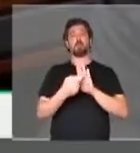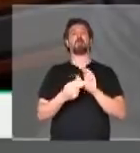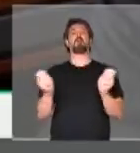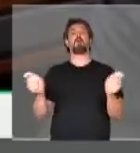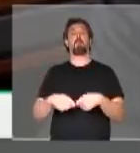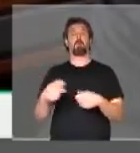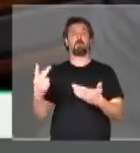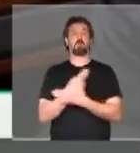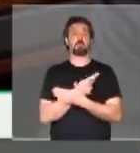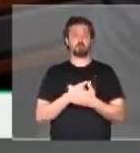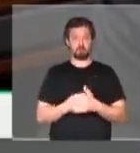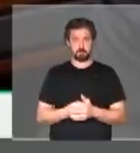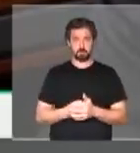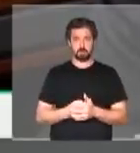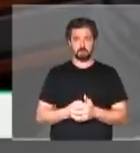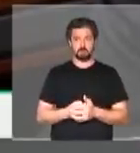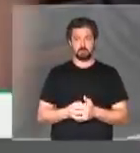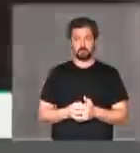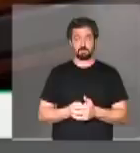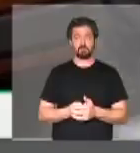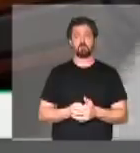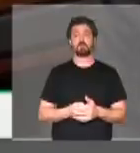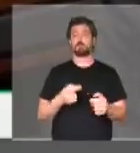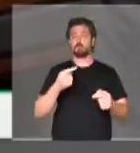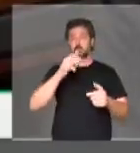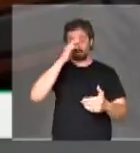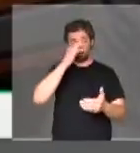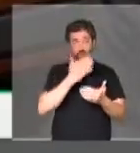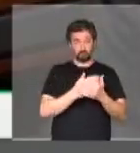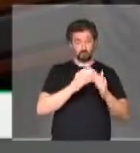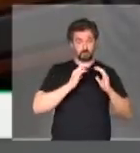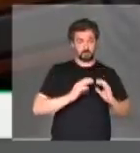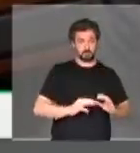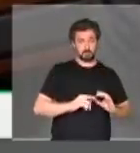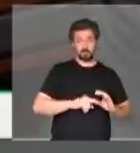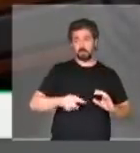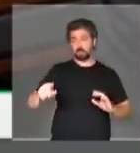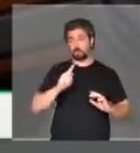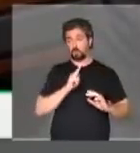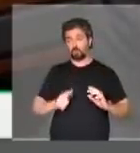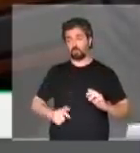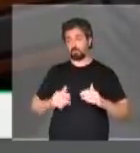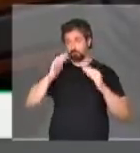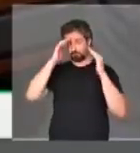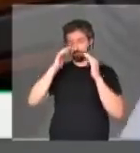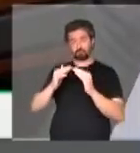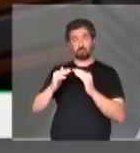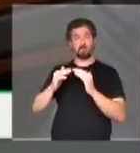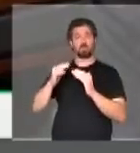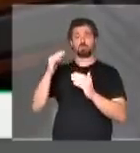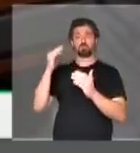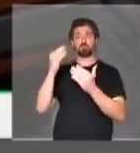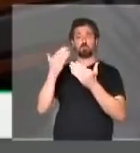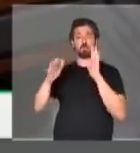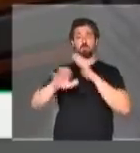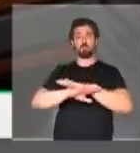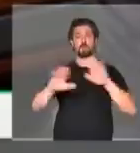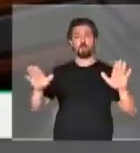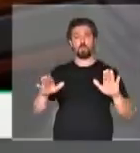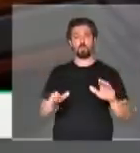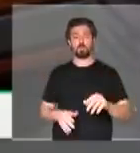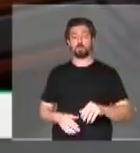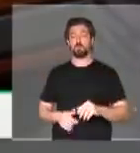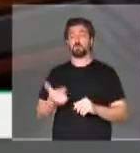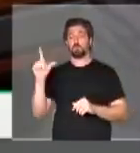ser novamente alteradas, rompendo a fundamental confiança entre o cidadão e o Estado. Outro ponto